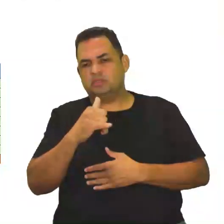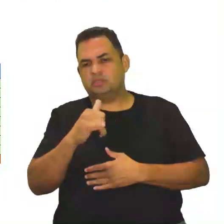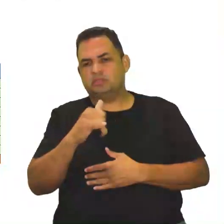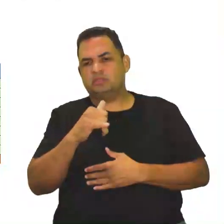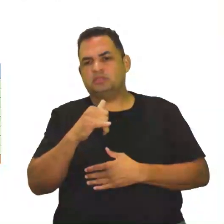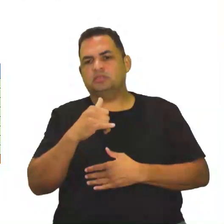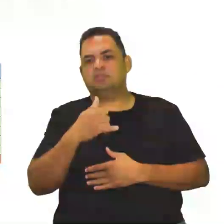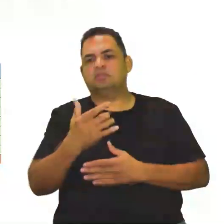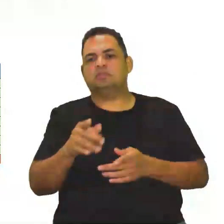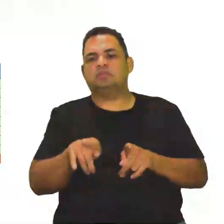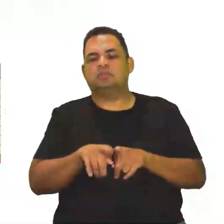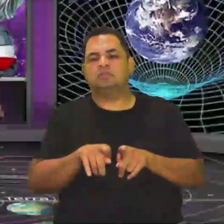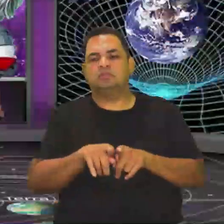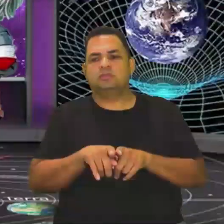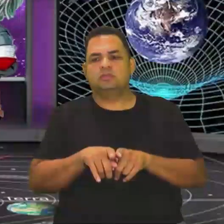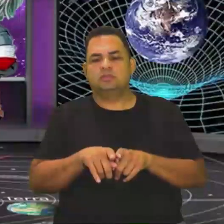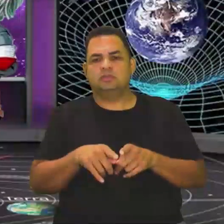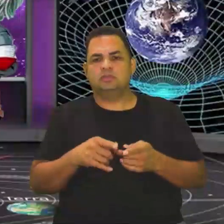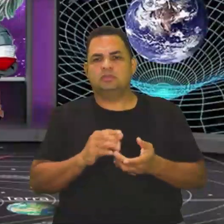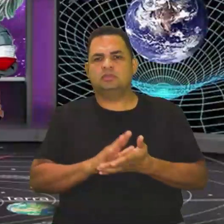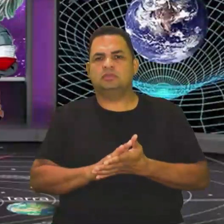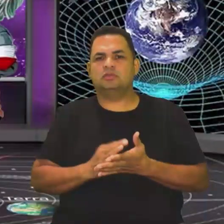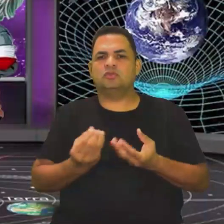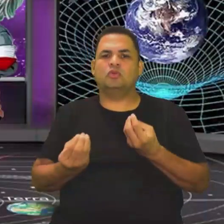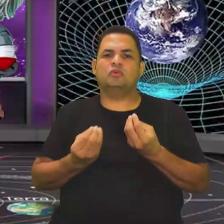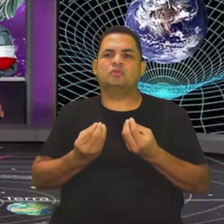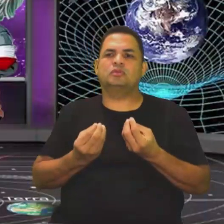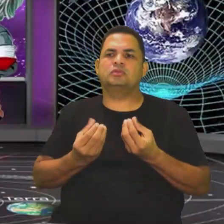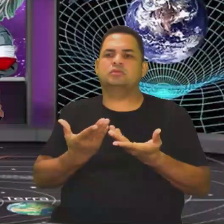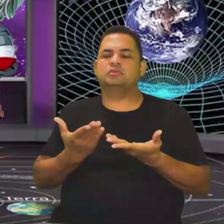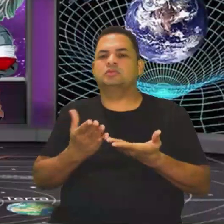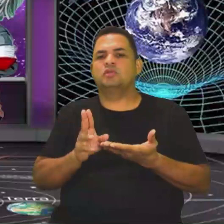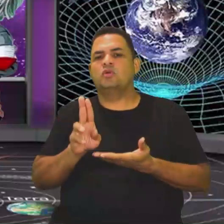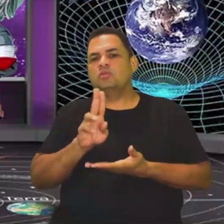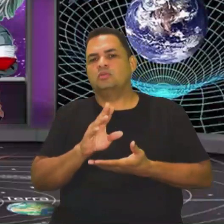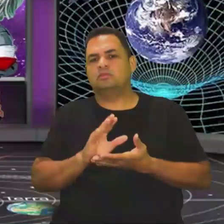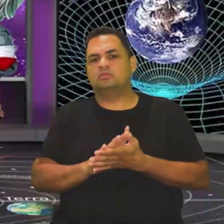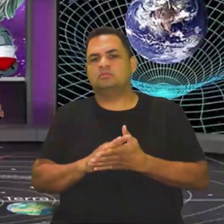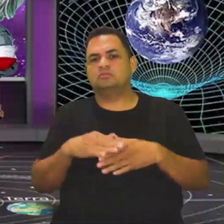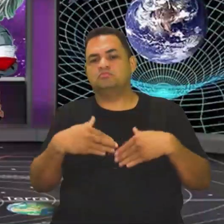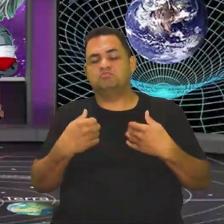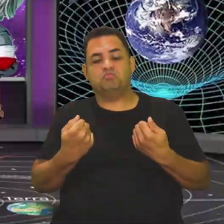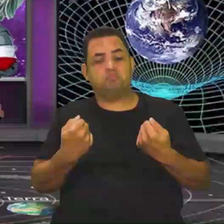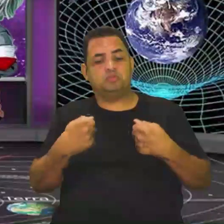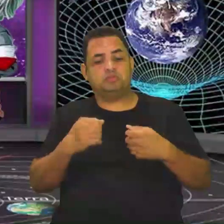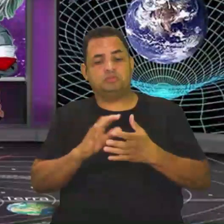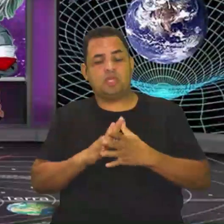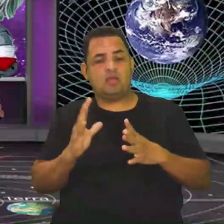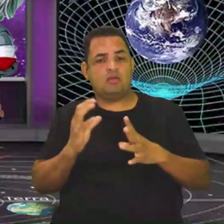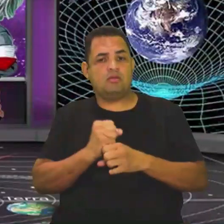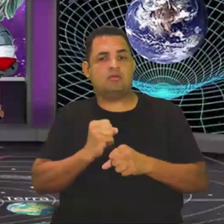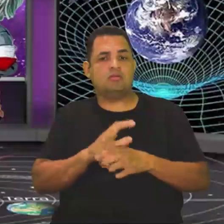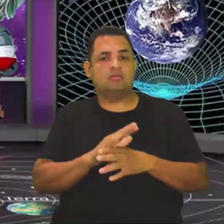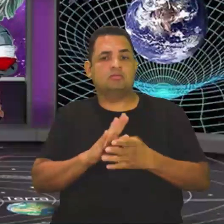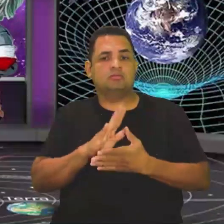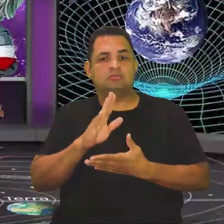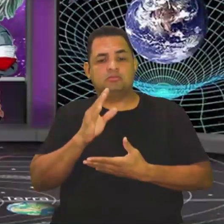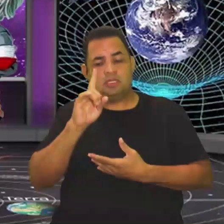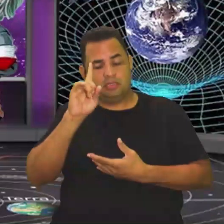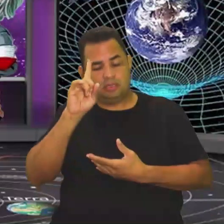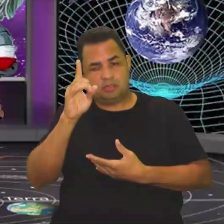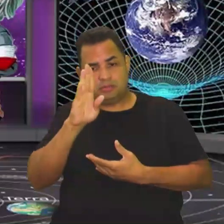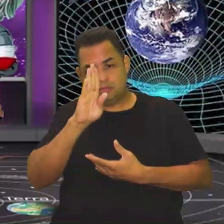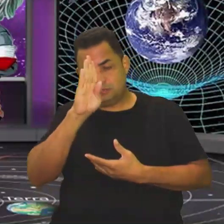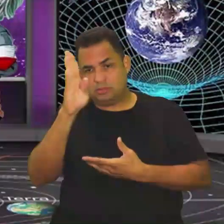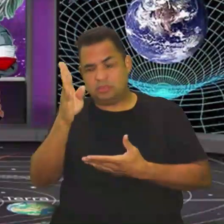vimos aí potência, como aplica, vimos o efeito Joule, tá bom? Como nós podemos calcular, essa ideia principal aí de